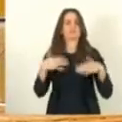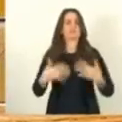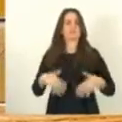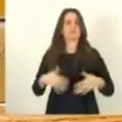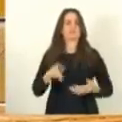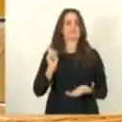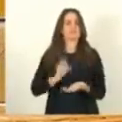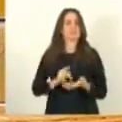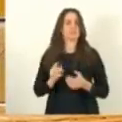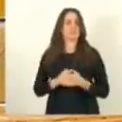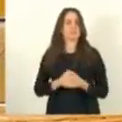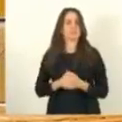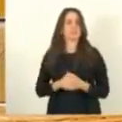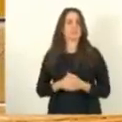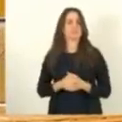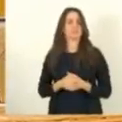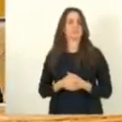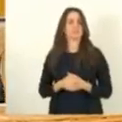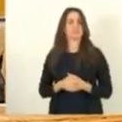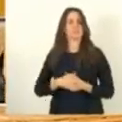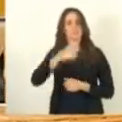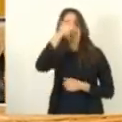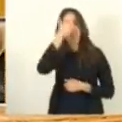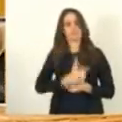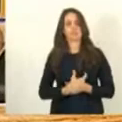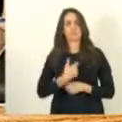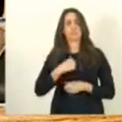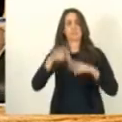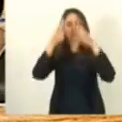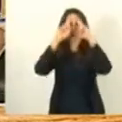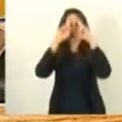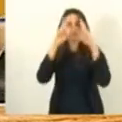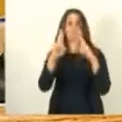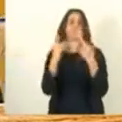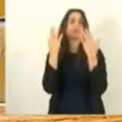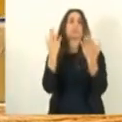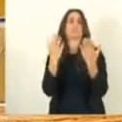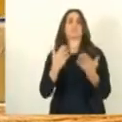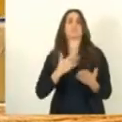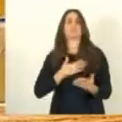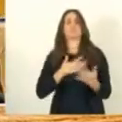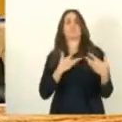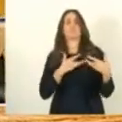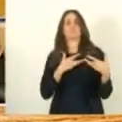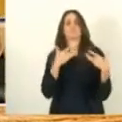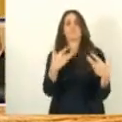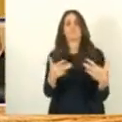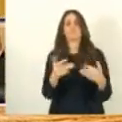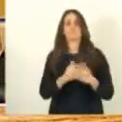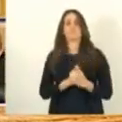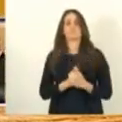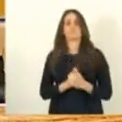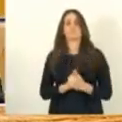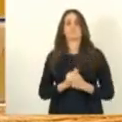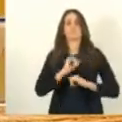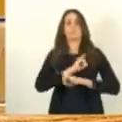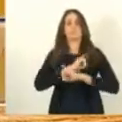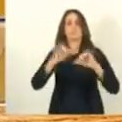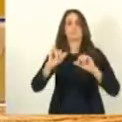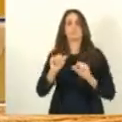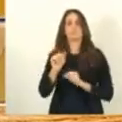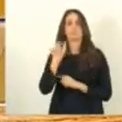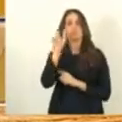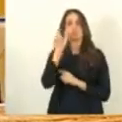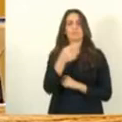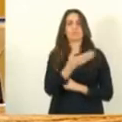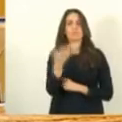verdade, né? Então, fica aqui o meu respeito, a minha consideração, né? E dizer para vocês